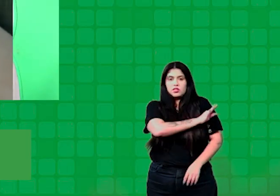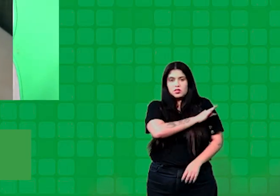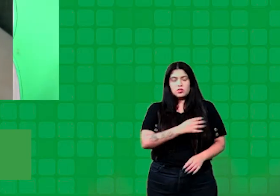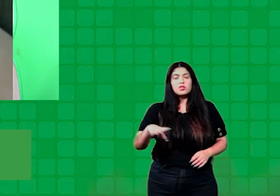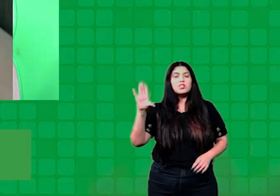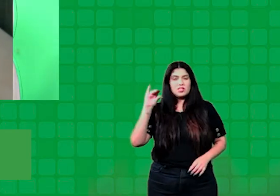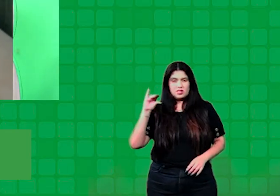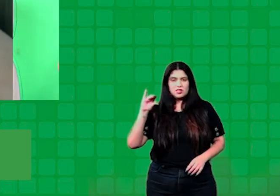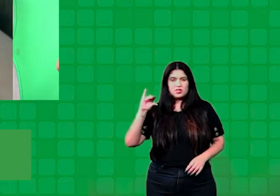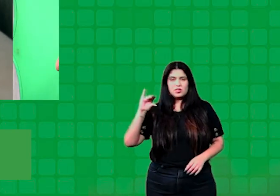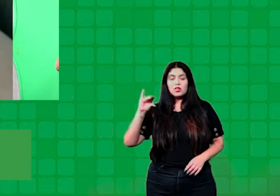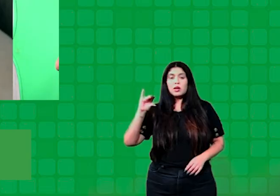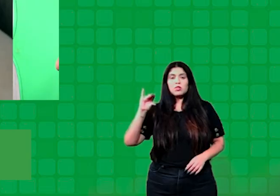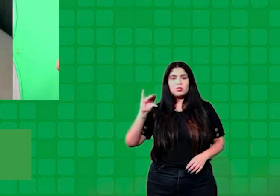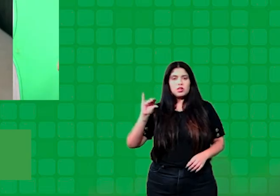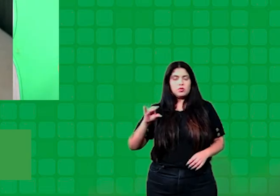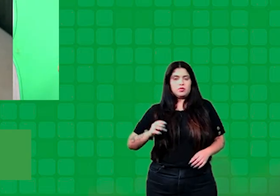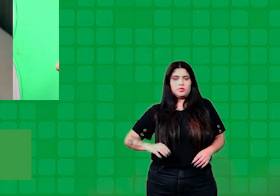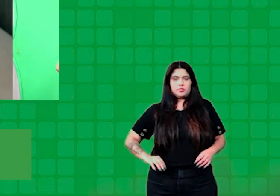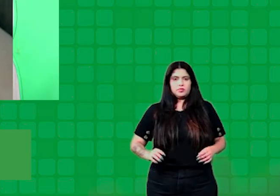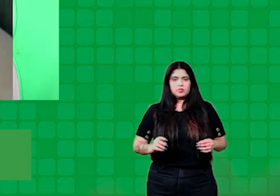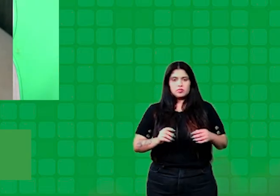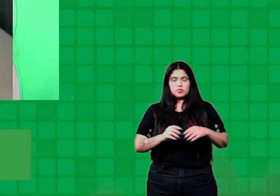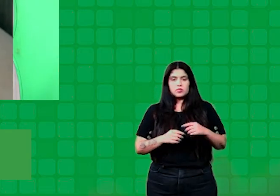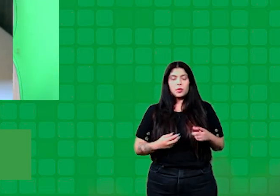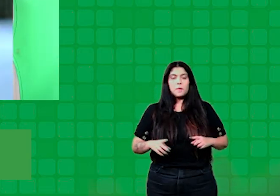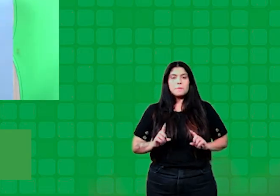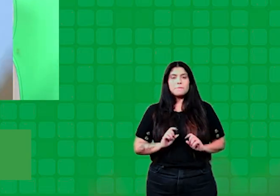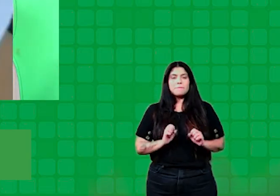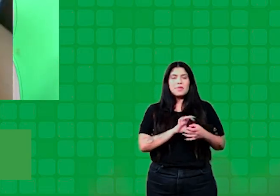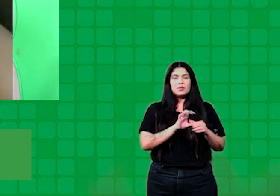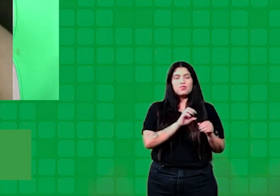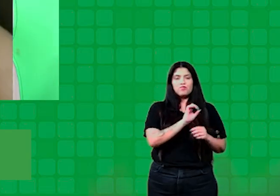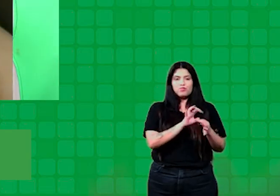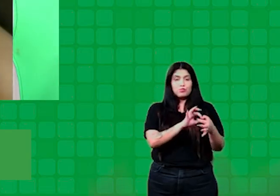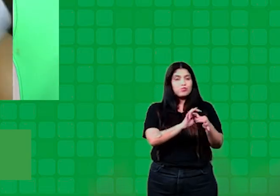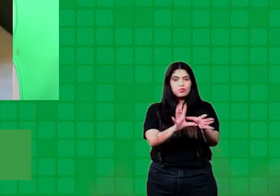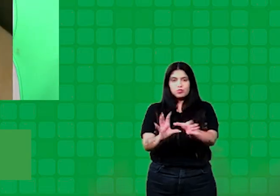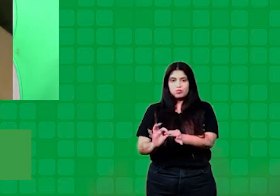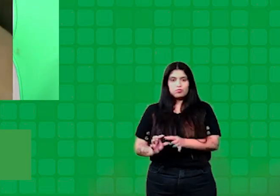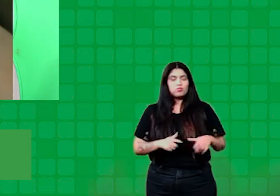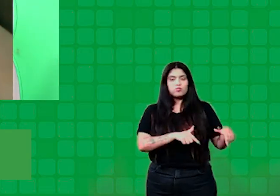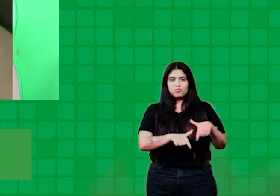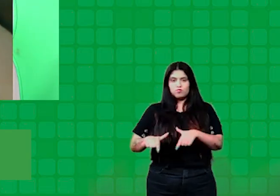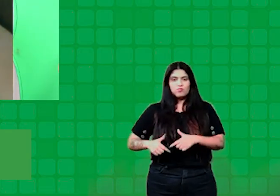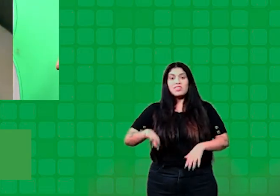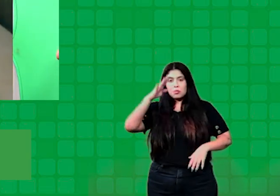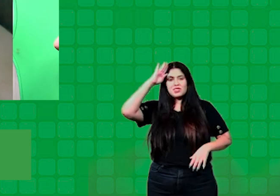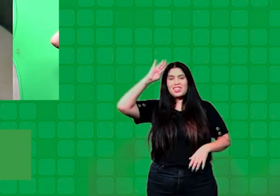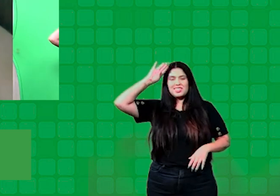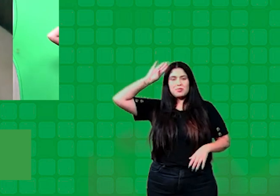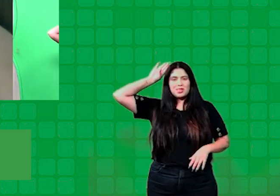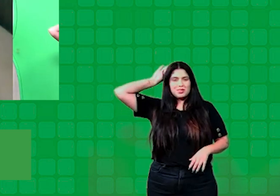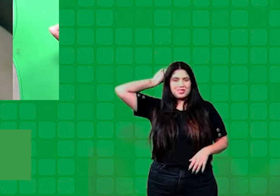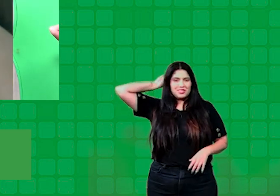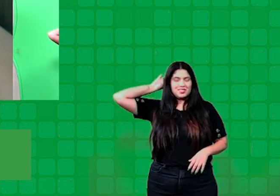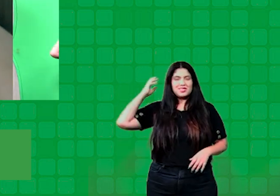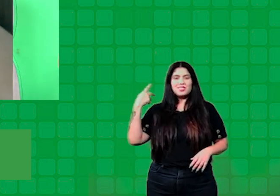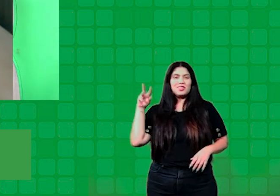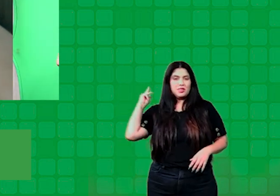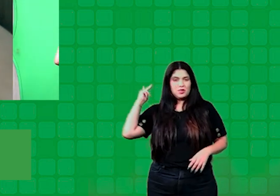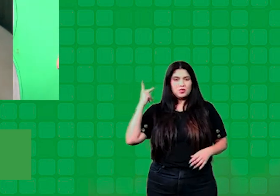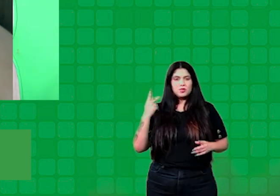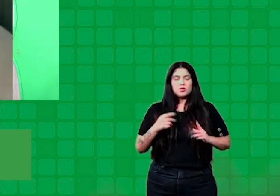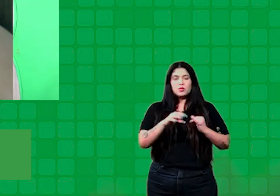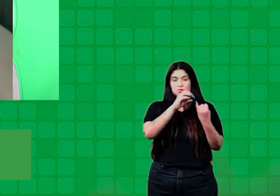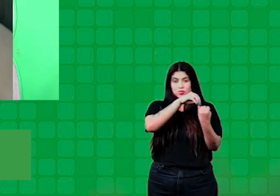mediante condições estabelecidas no termo de autorização para a disponibilização de trabalhos acadêmicos no repositório do